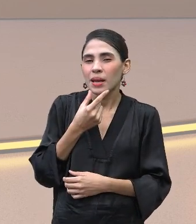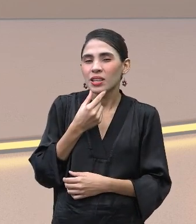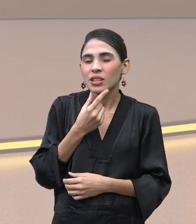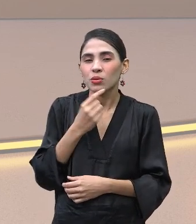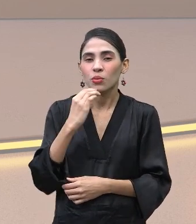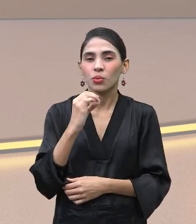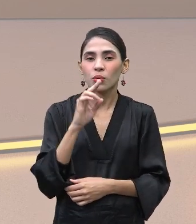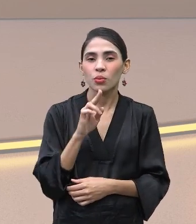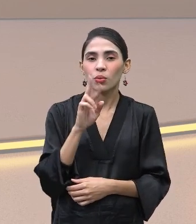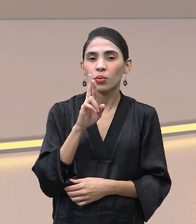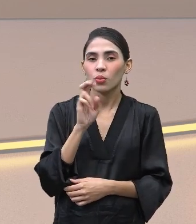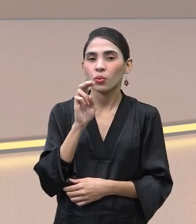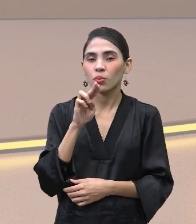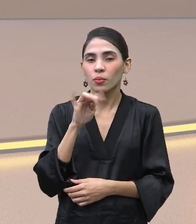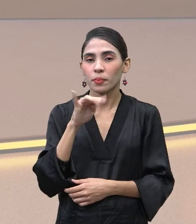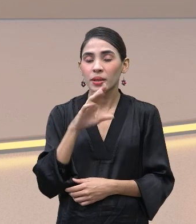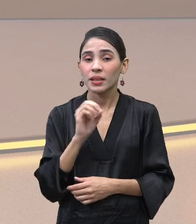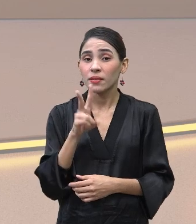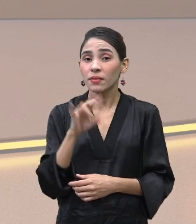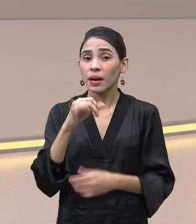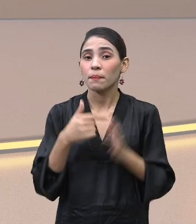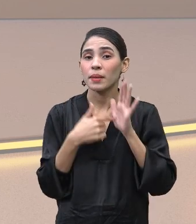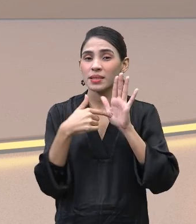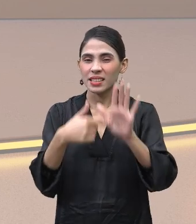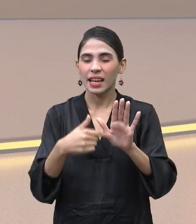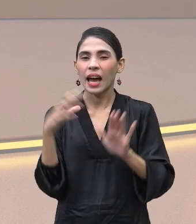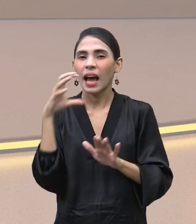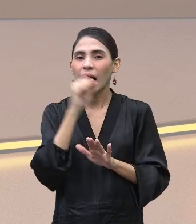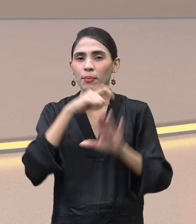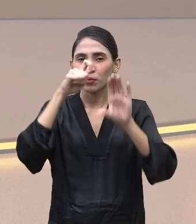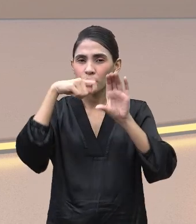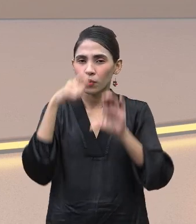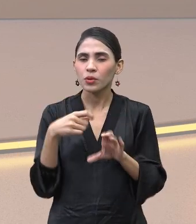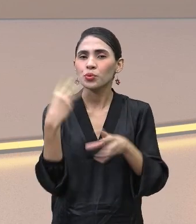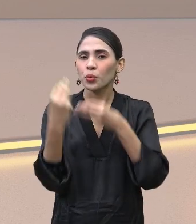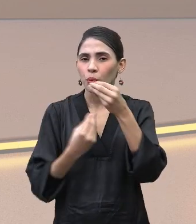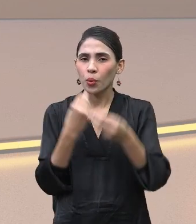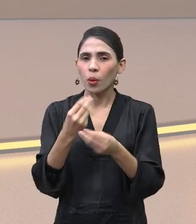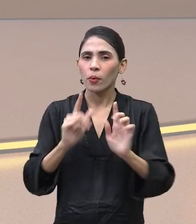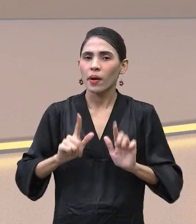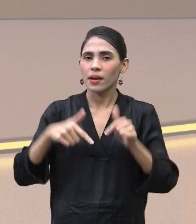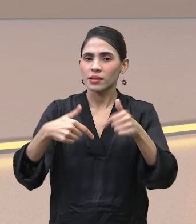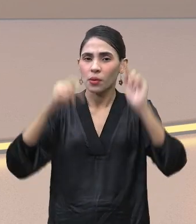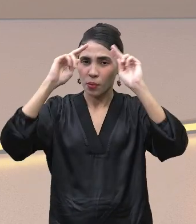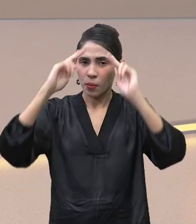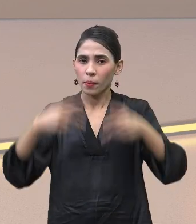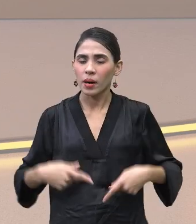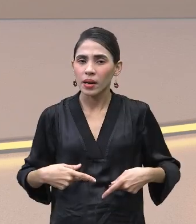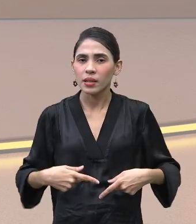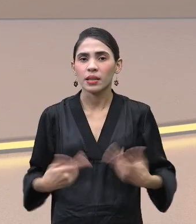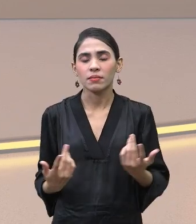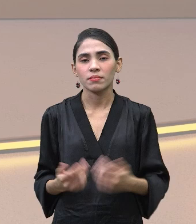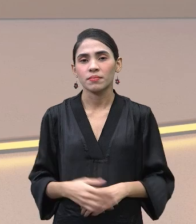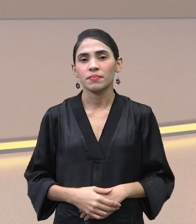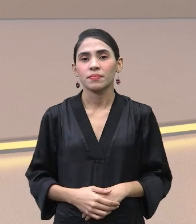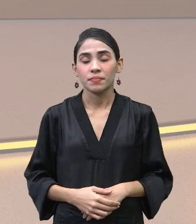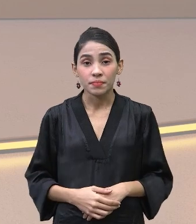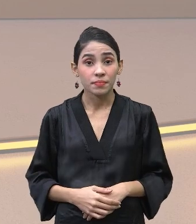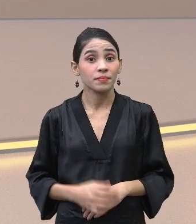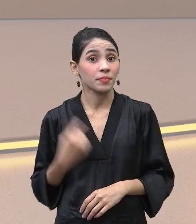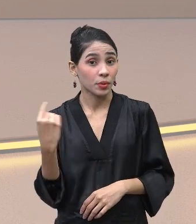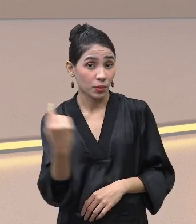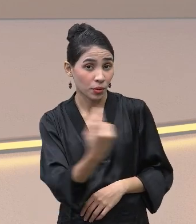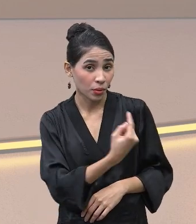desse rápido vídeo, como as interferências humanas, como é que os seres humanos, e aí